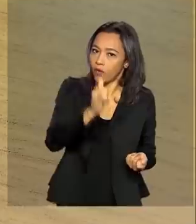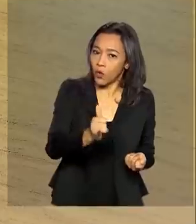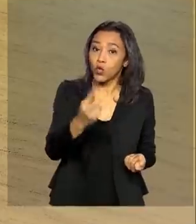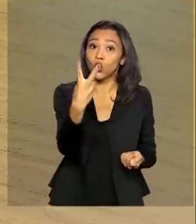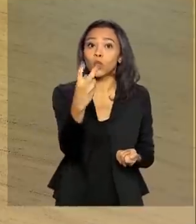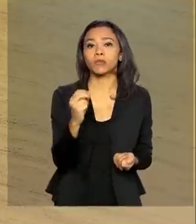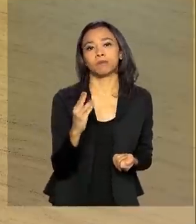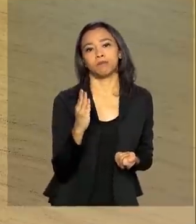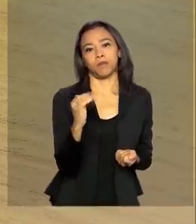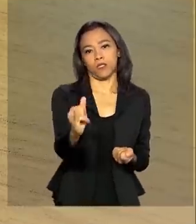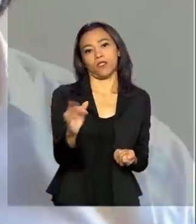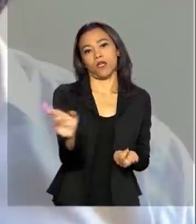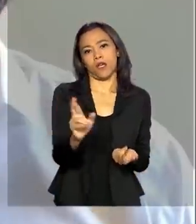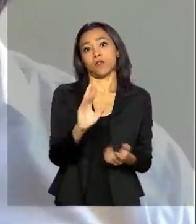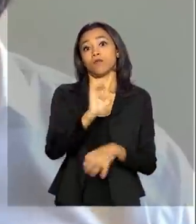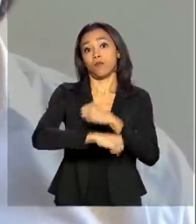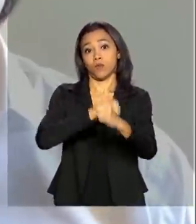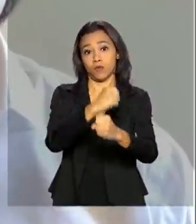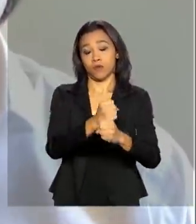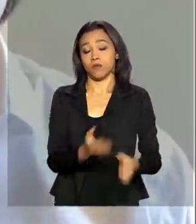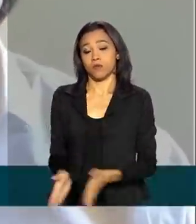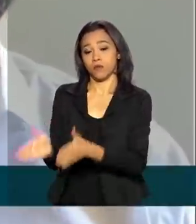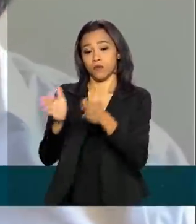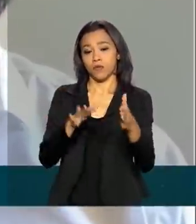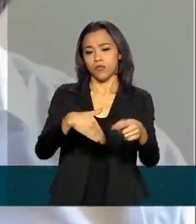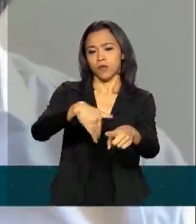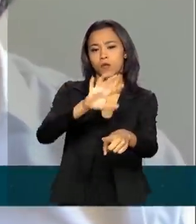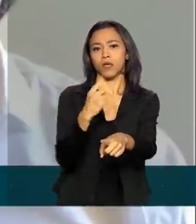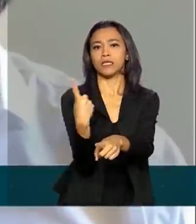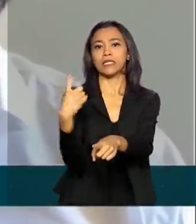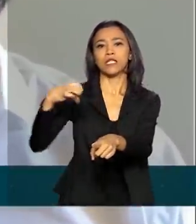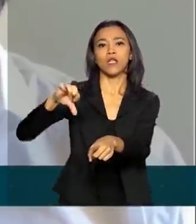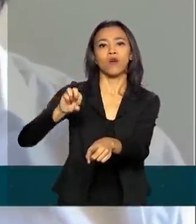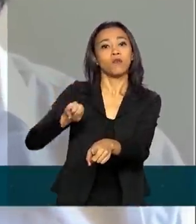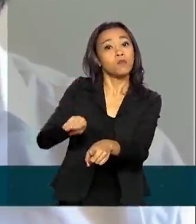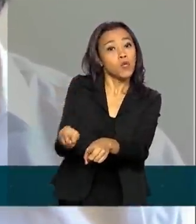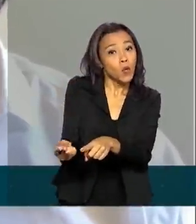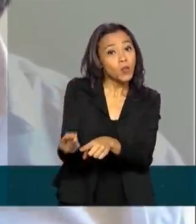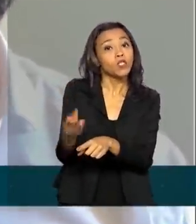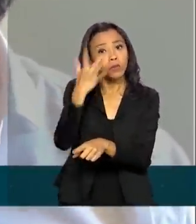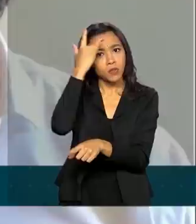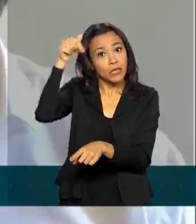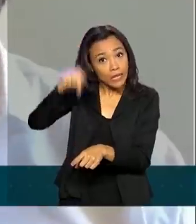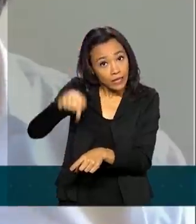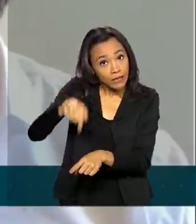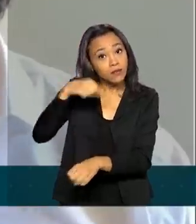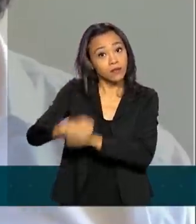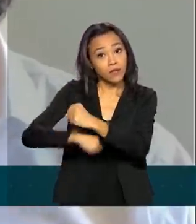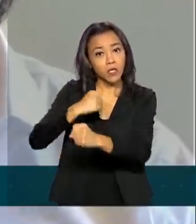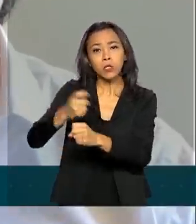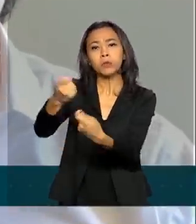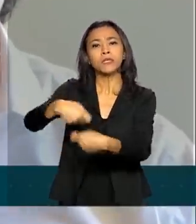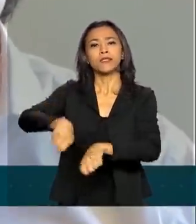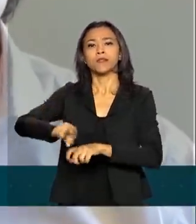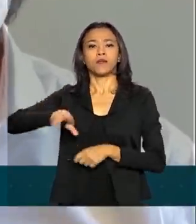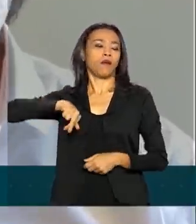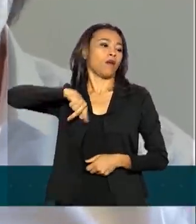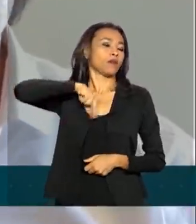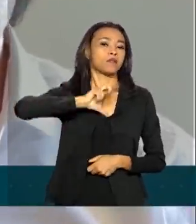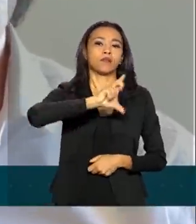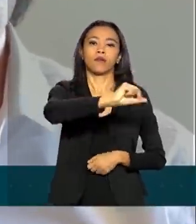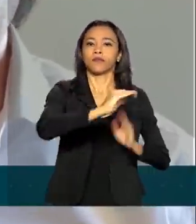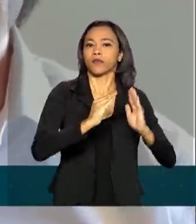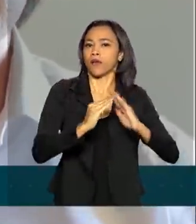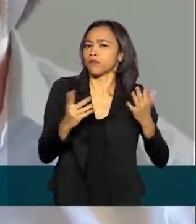bilhões de reais por ano. São mais de 19 milhões de pessoas que, nesse ano de 2020, não precisarão se deslocar da sua